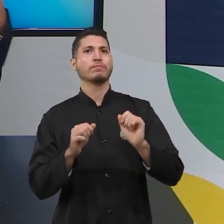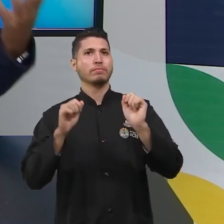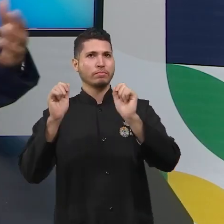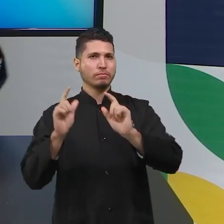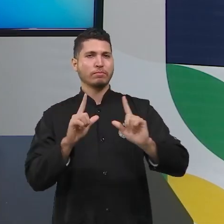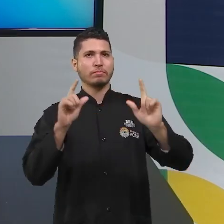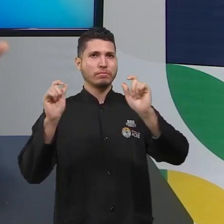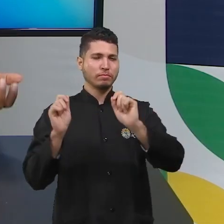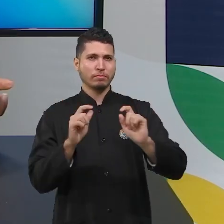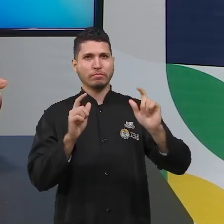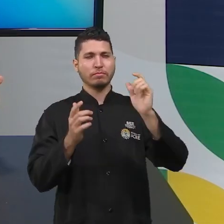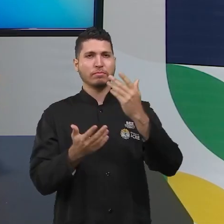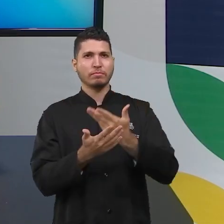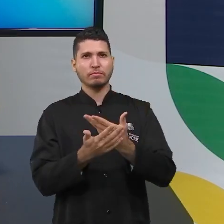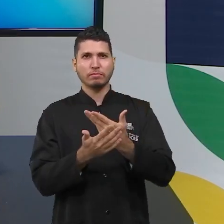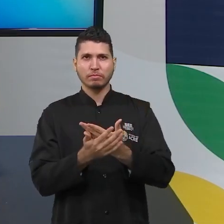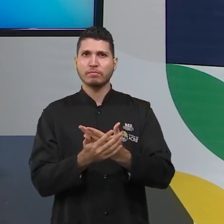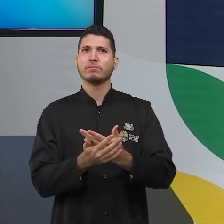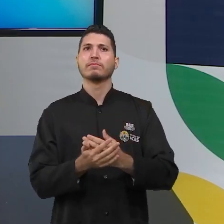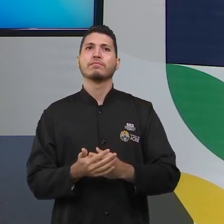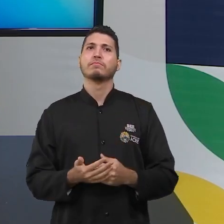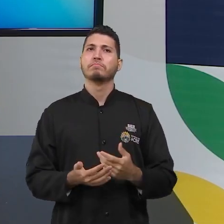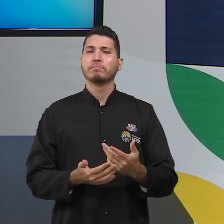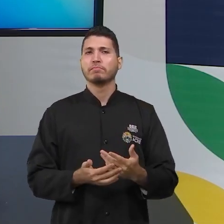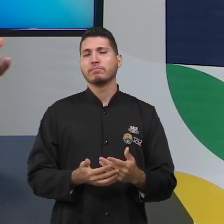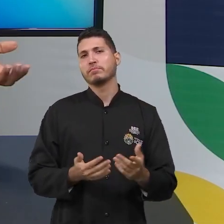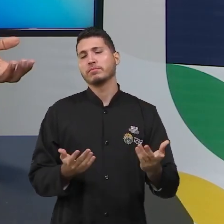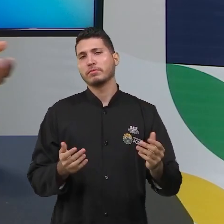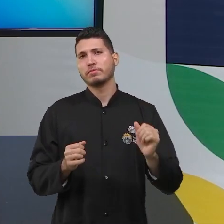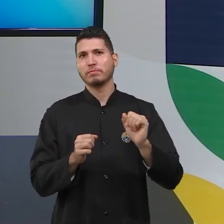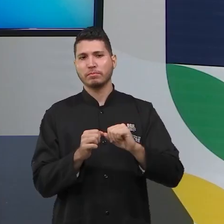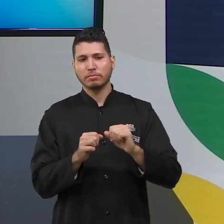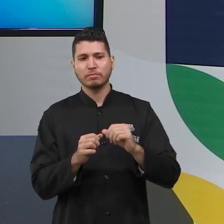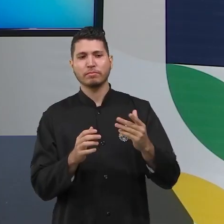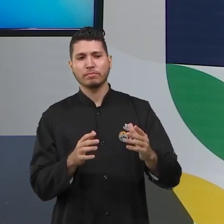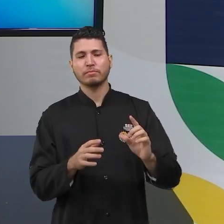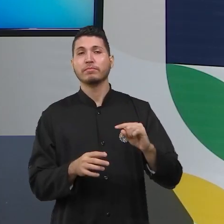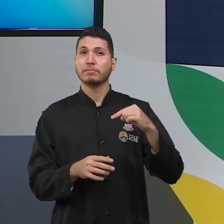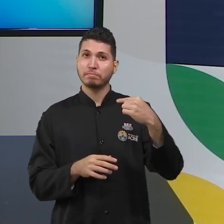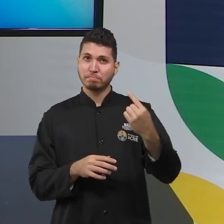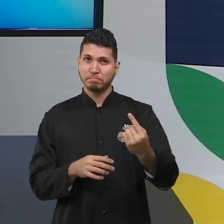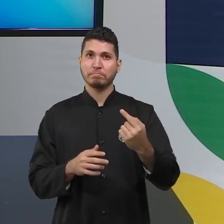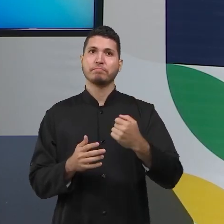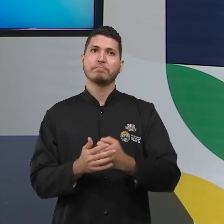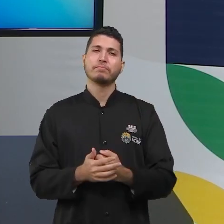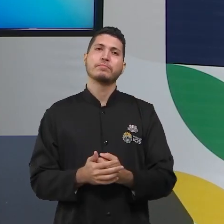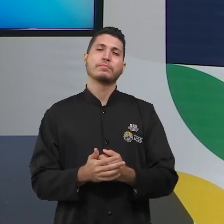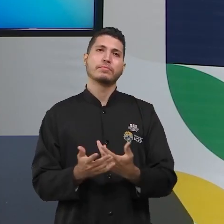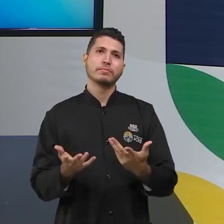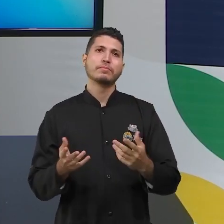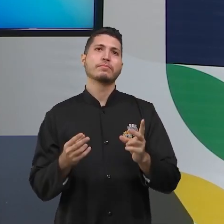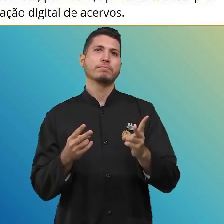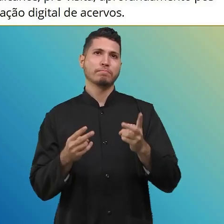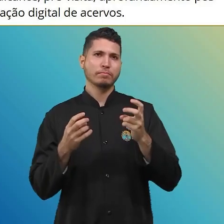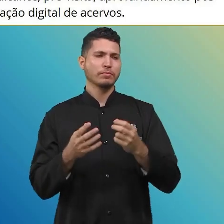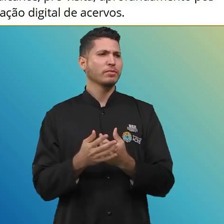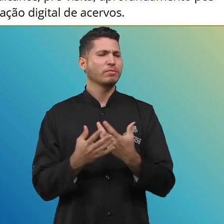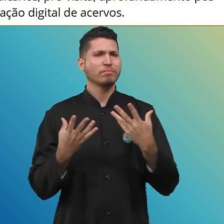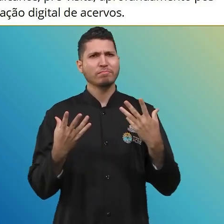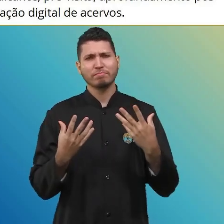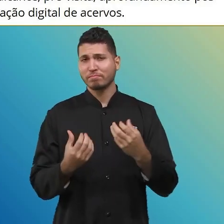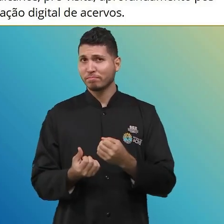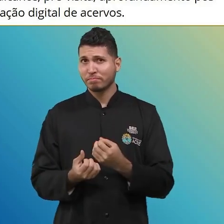sabia que tinha tantos museus virtuais no Brasil e que a gente de repente nem se dá conta, né? Então vamos